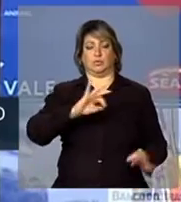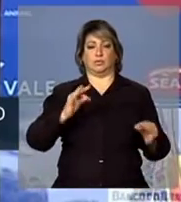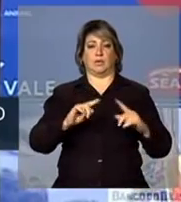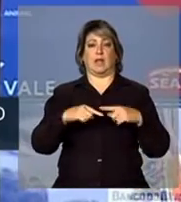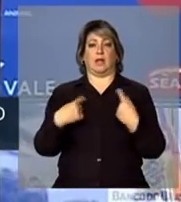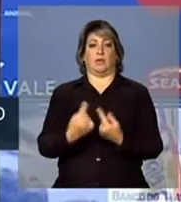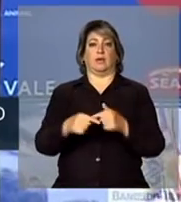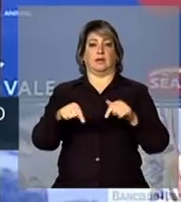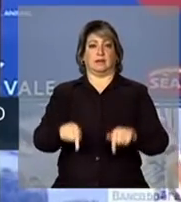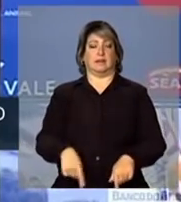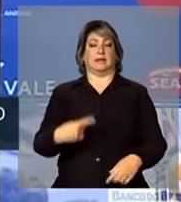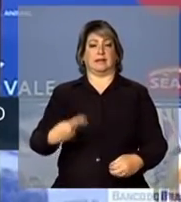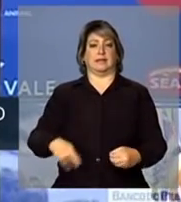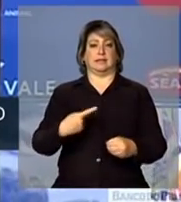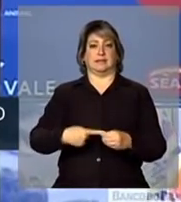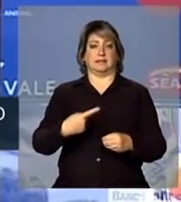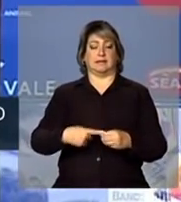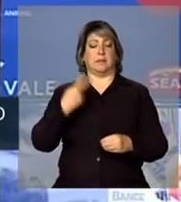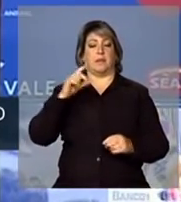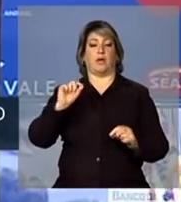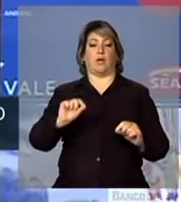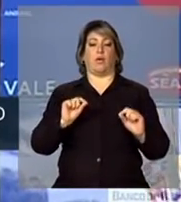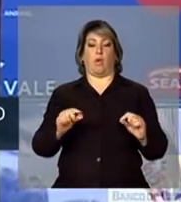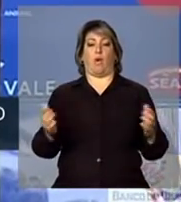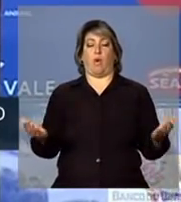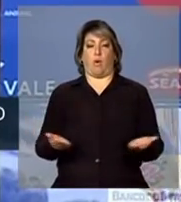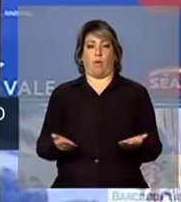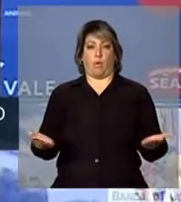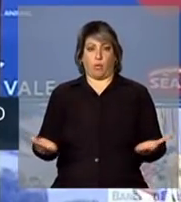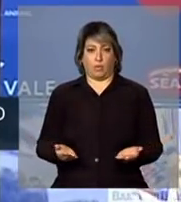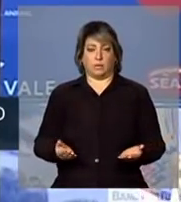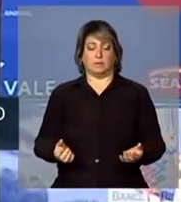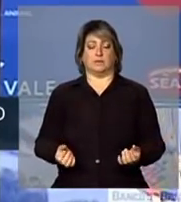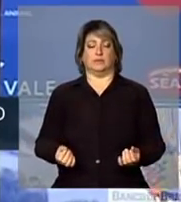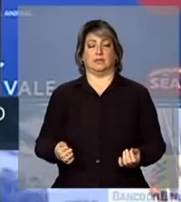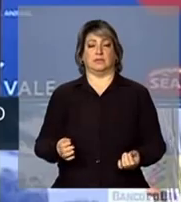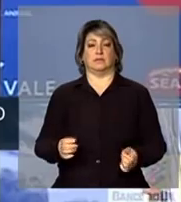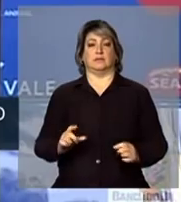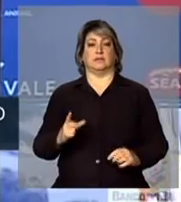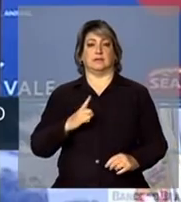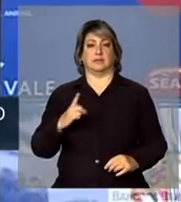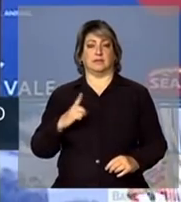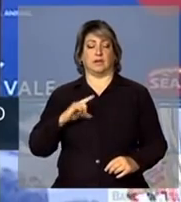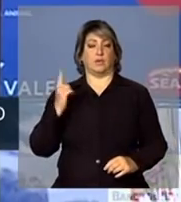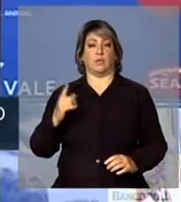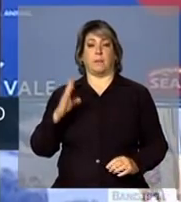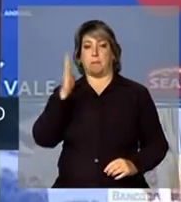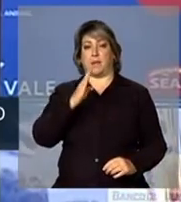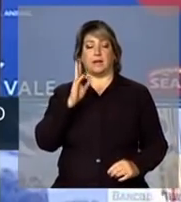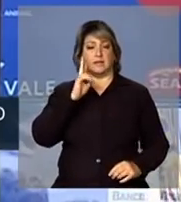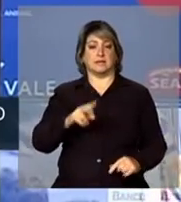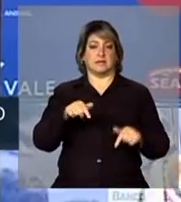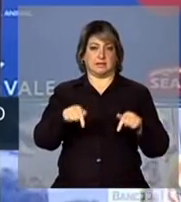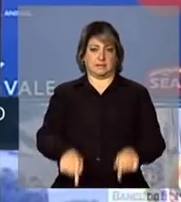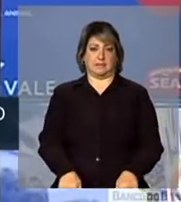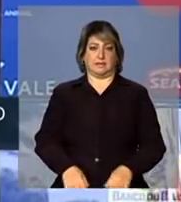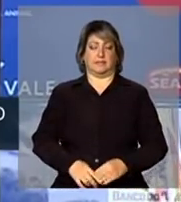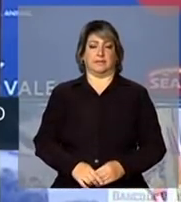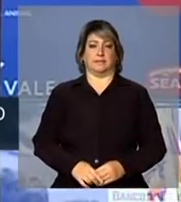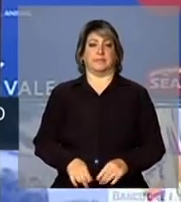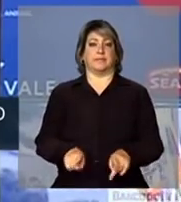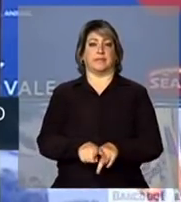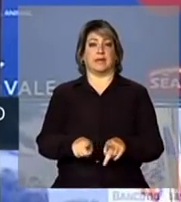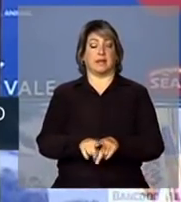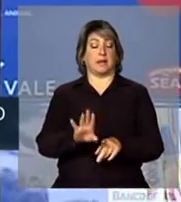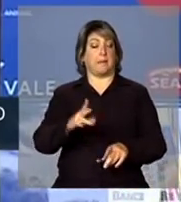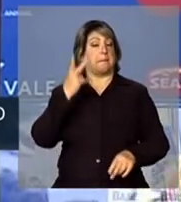reunidos nessa cidade, para onde hoje estão voltados os olhos da nação. E para quem